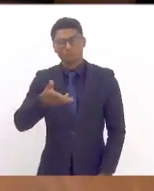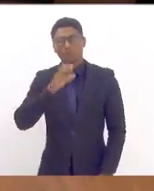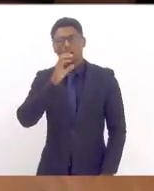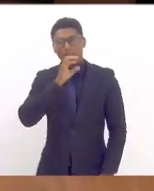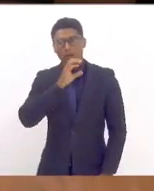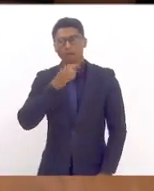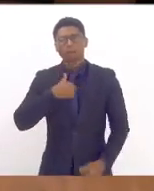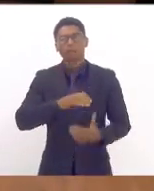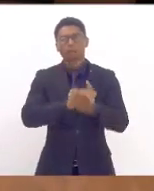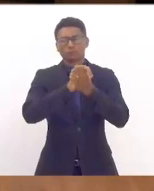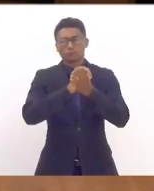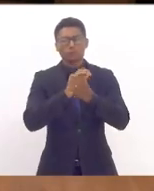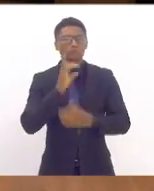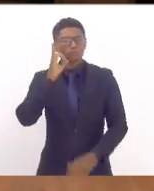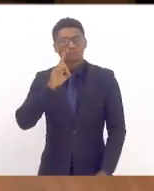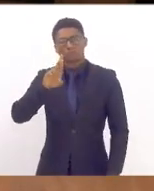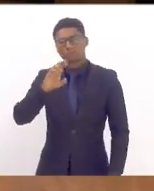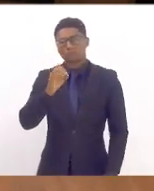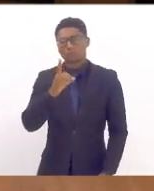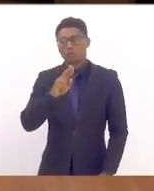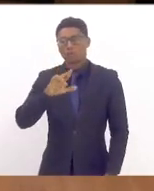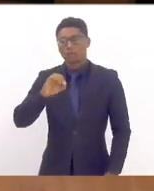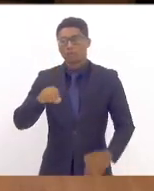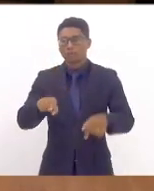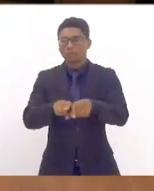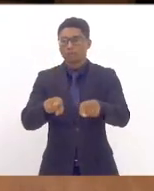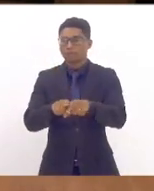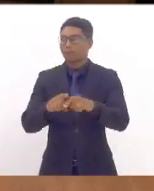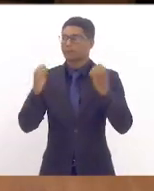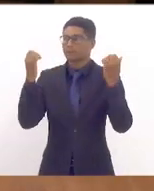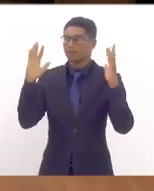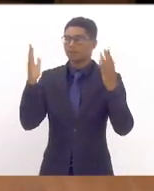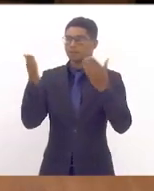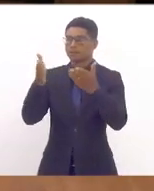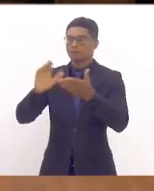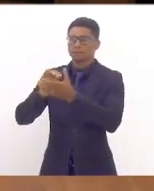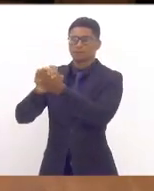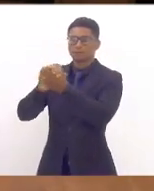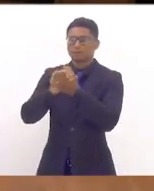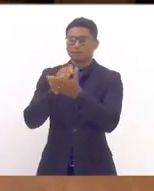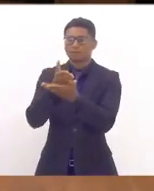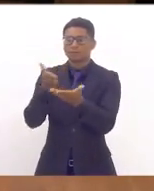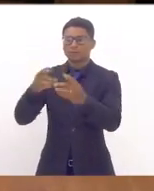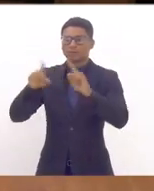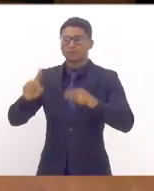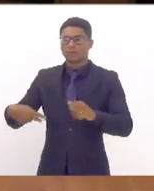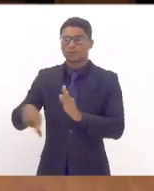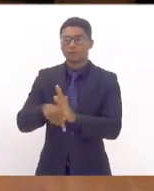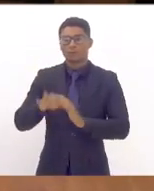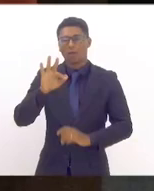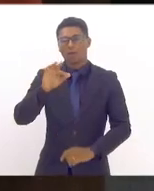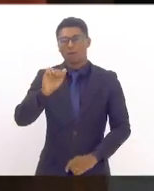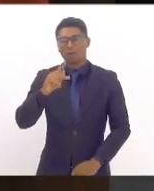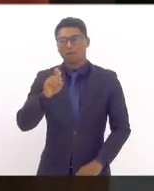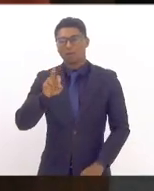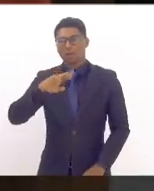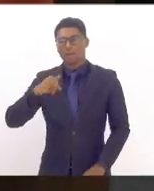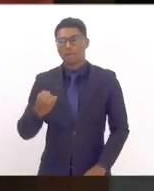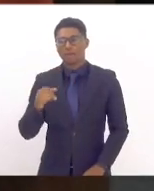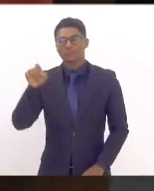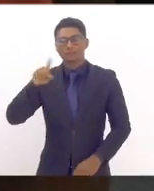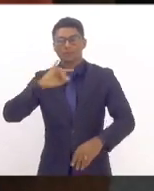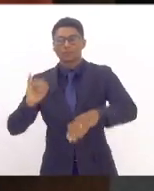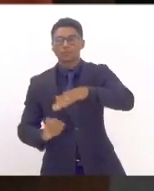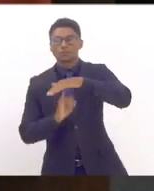o autor Deputado Rodrigo Amorim fazer uma saudação e servidores e servidores da faperj faperj uma das principais instituições de fomento